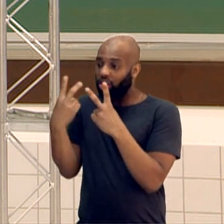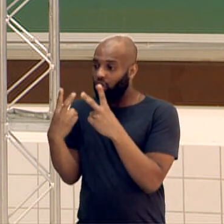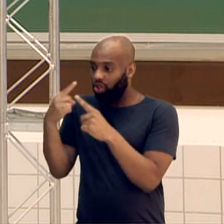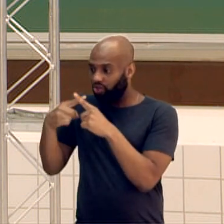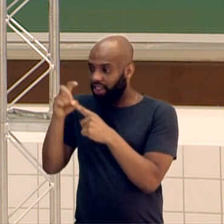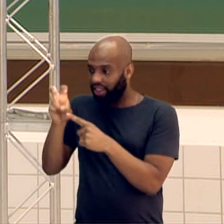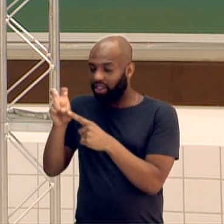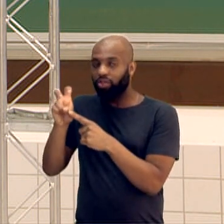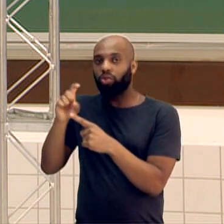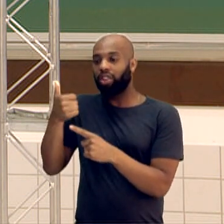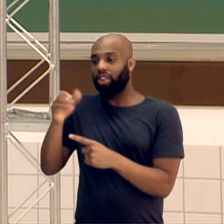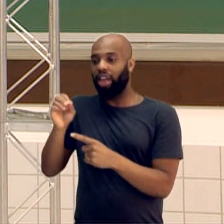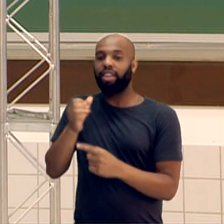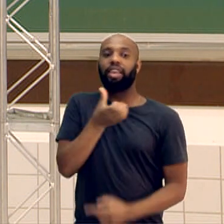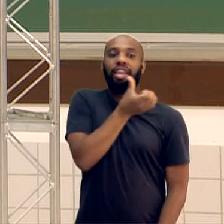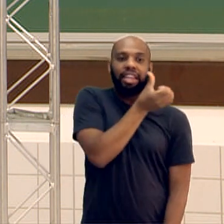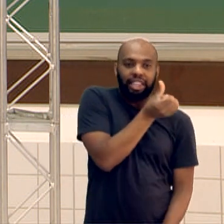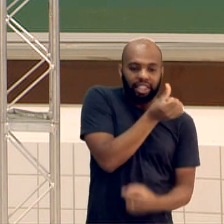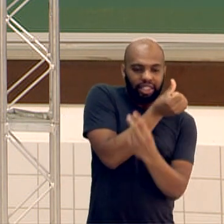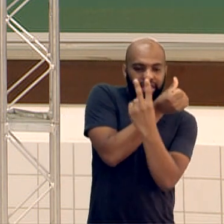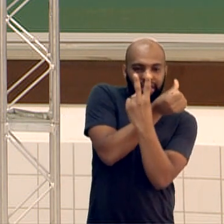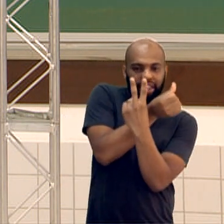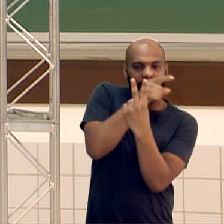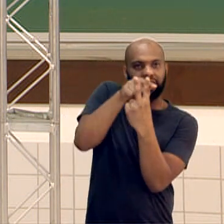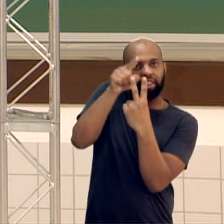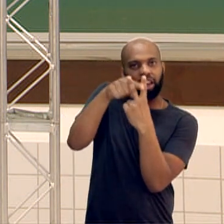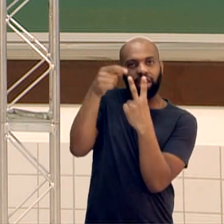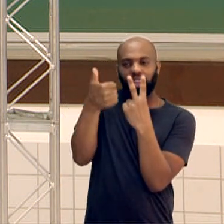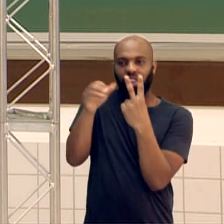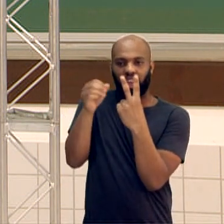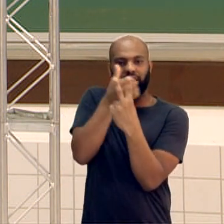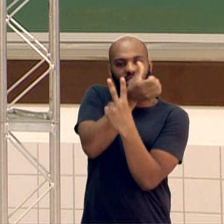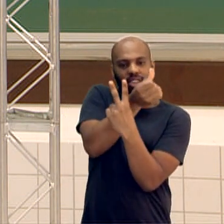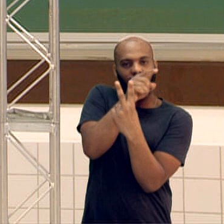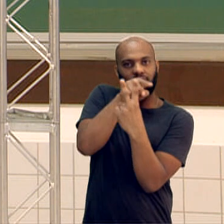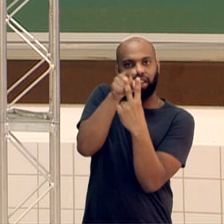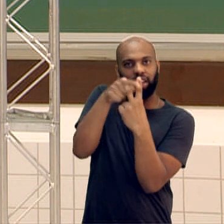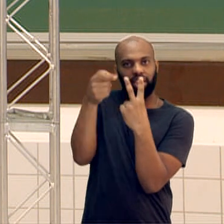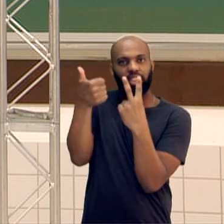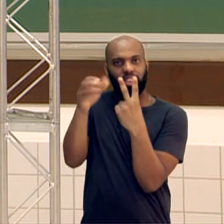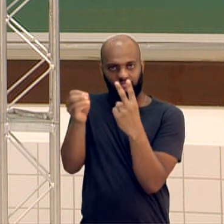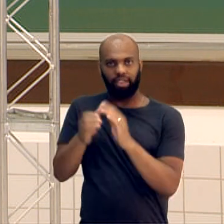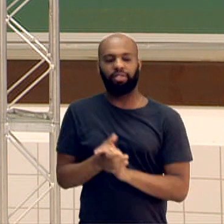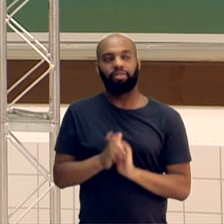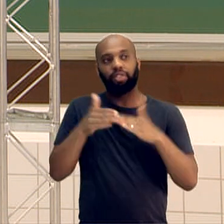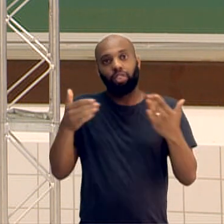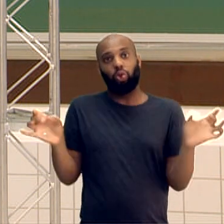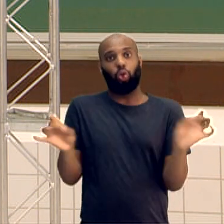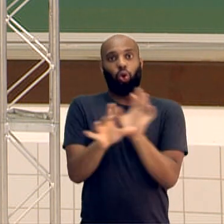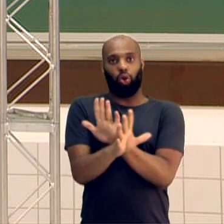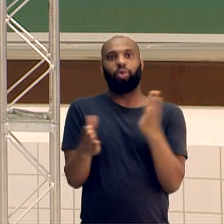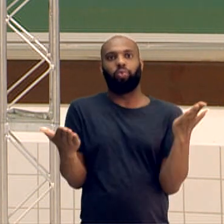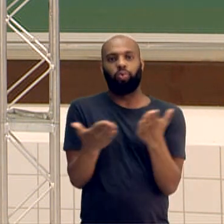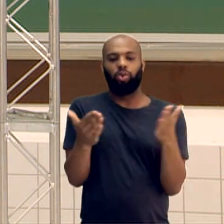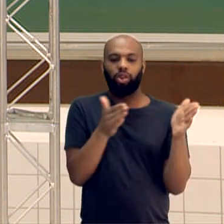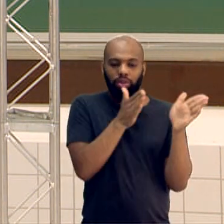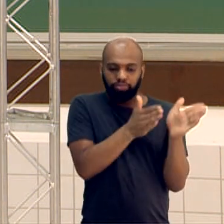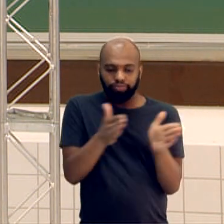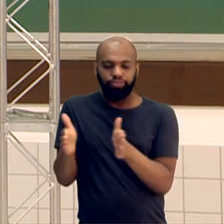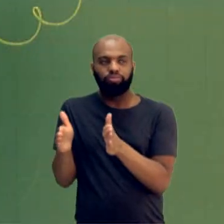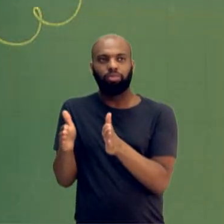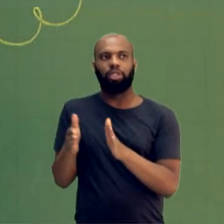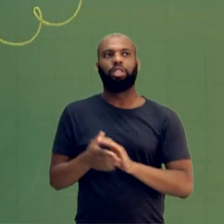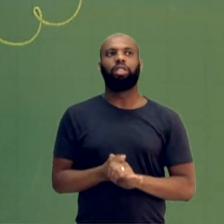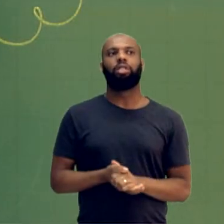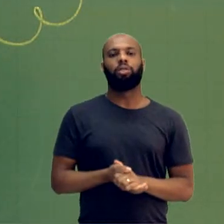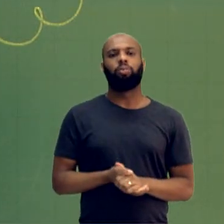5 é 10. 6 raiz de 10. Muito bem. Desta forma, então, finalizamos esse processo